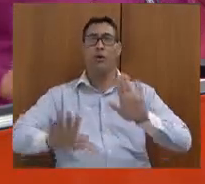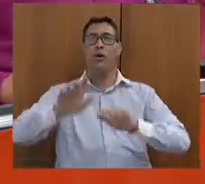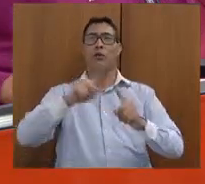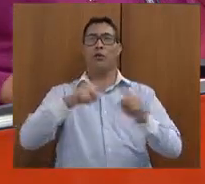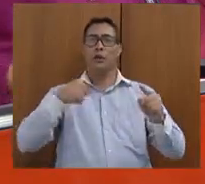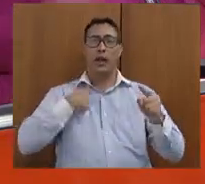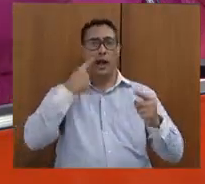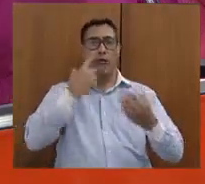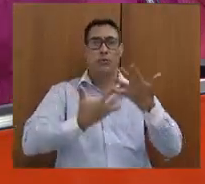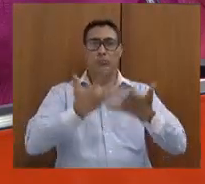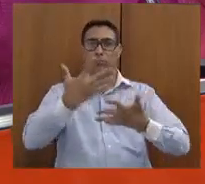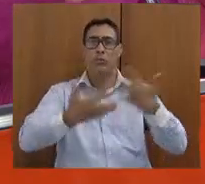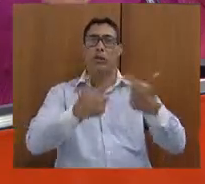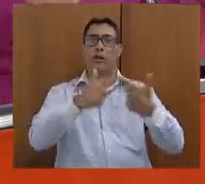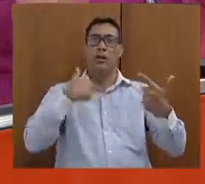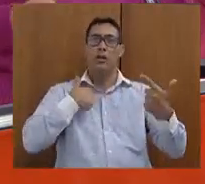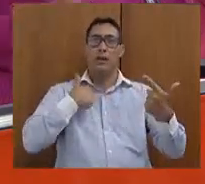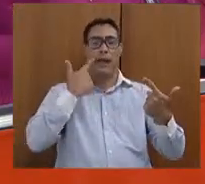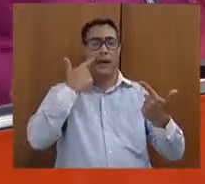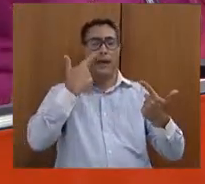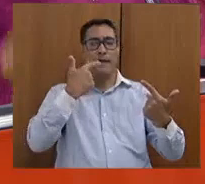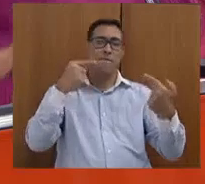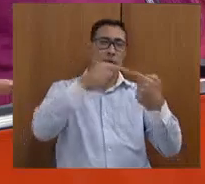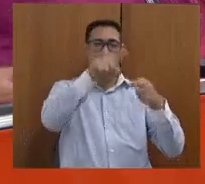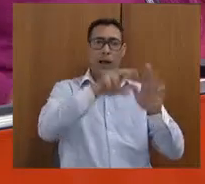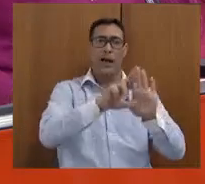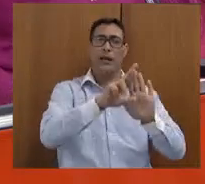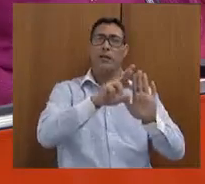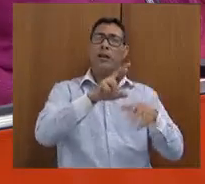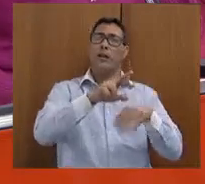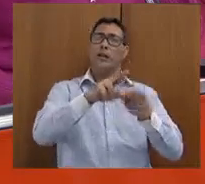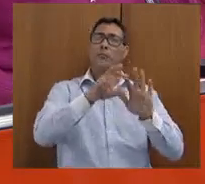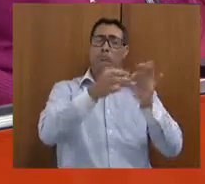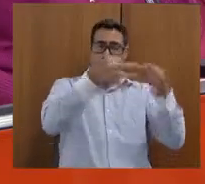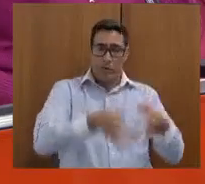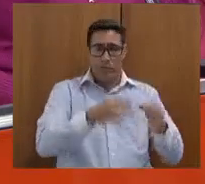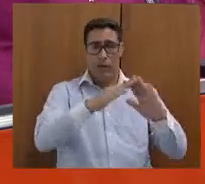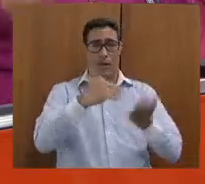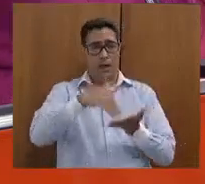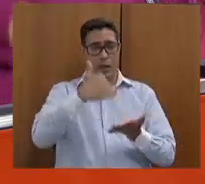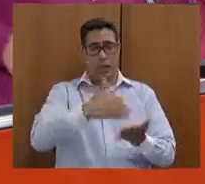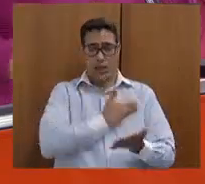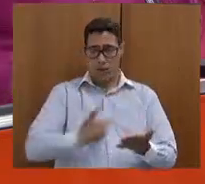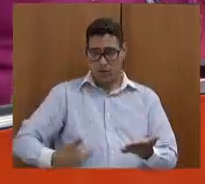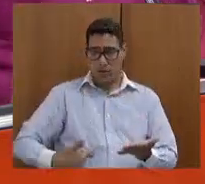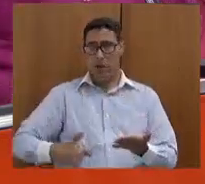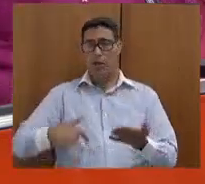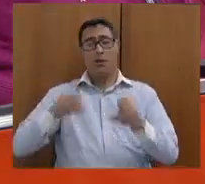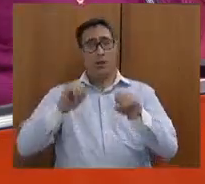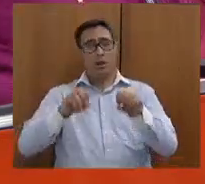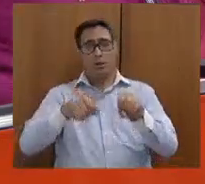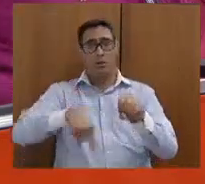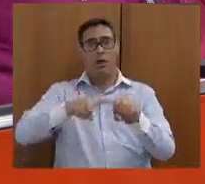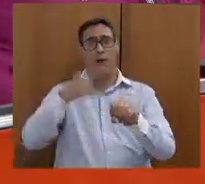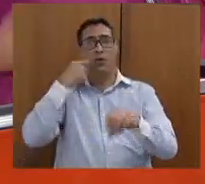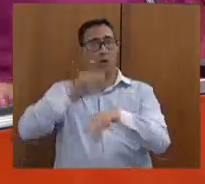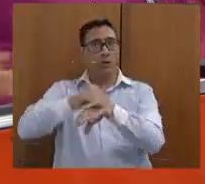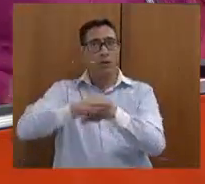em diligência que é um mecanismo regimental para que a Secretaria de Estado da Educação institucionalmente